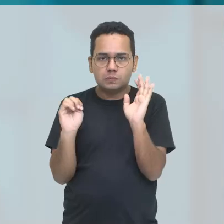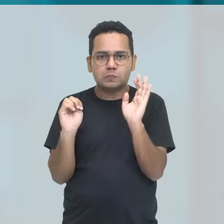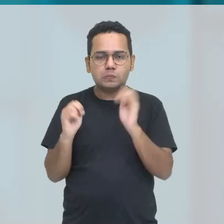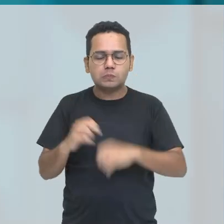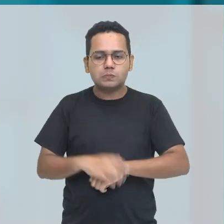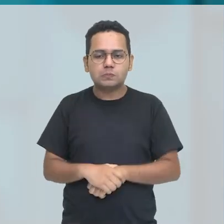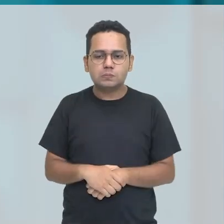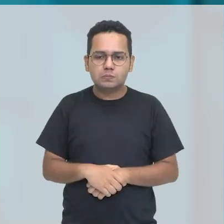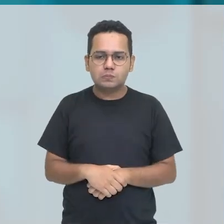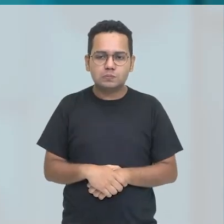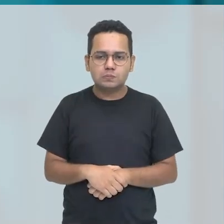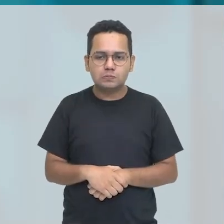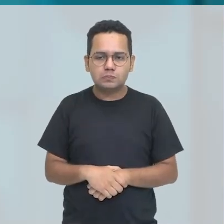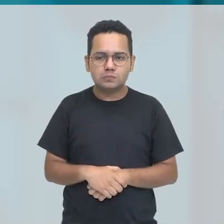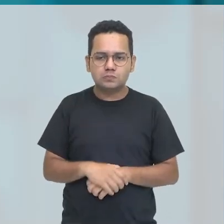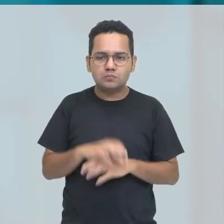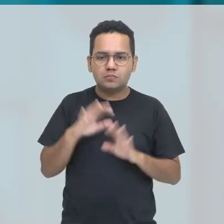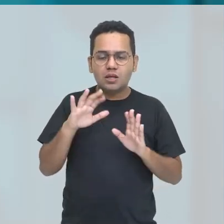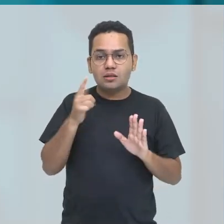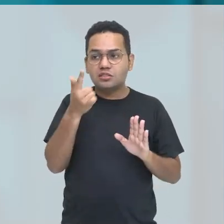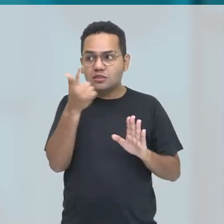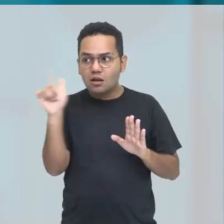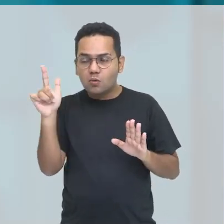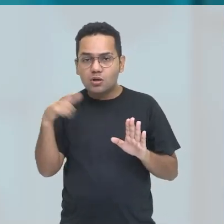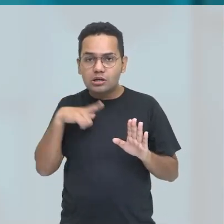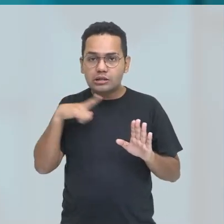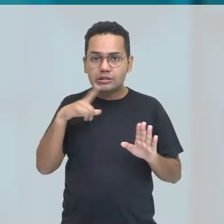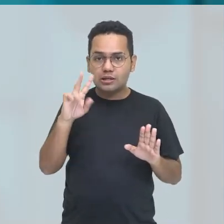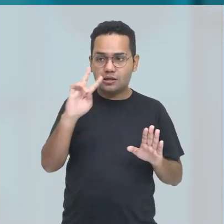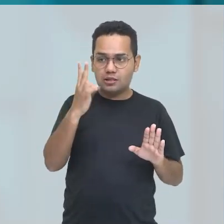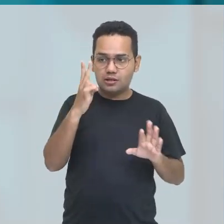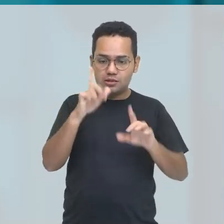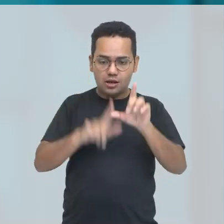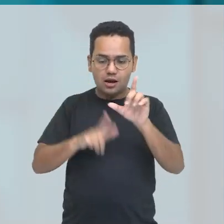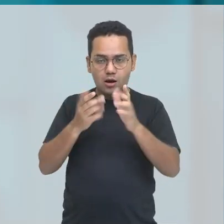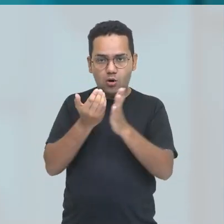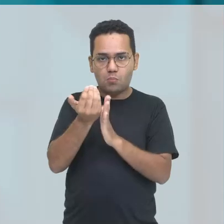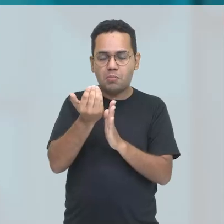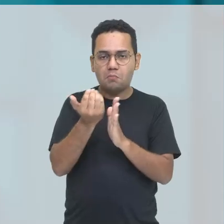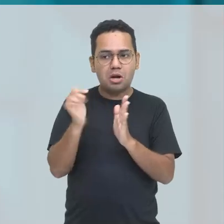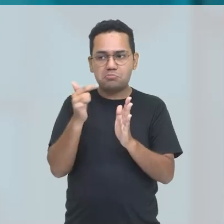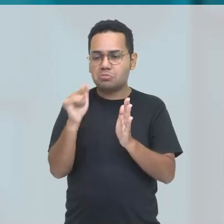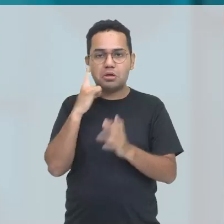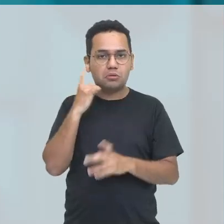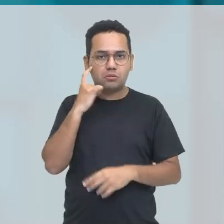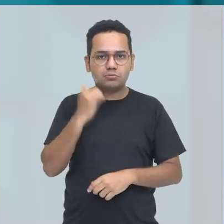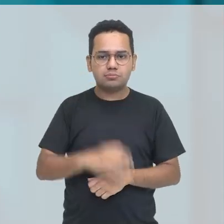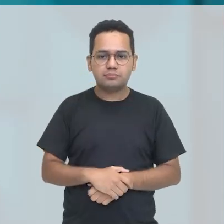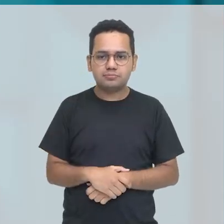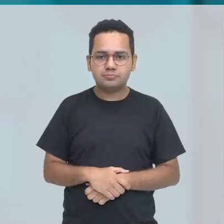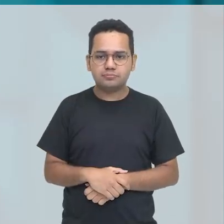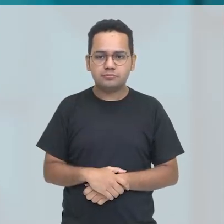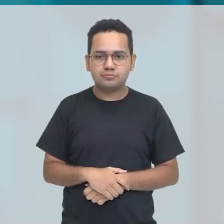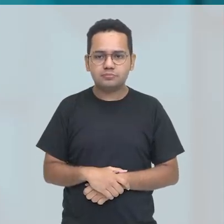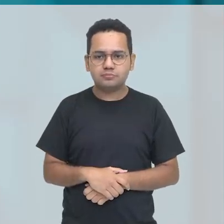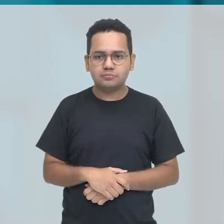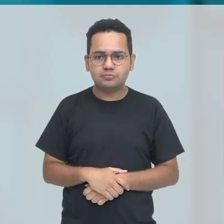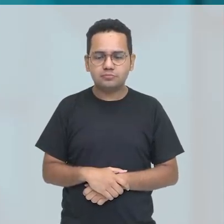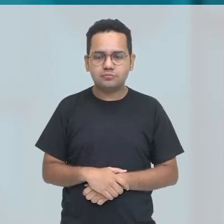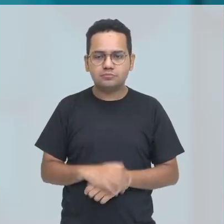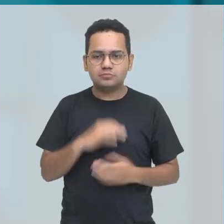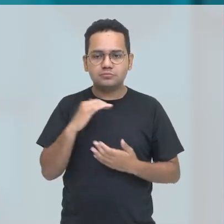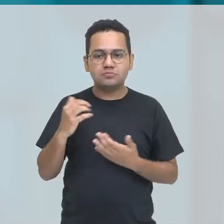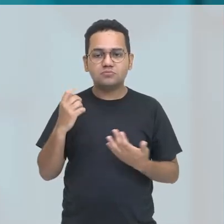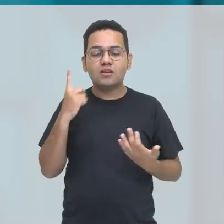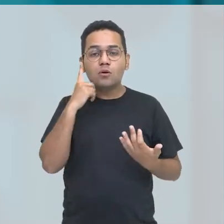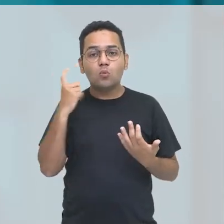despercebido. Mas também tem outras que iniciam com H e ele não tem som, tá certo? Então acompanhe agora sobre o som do